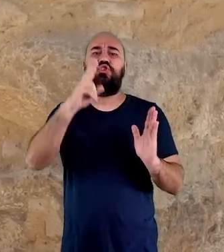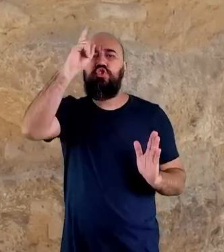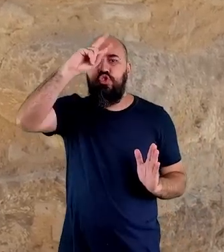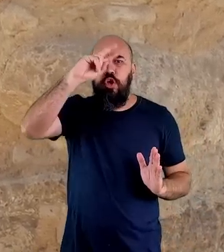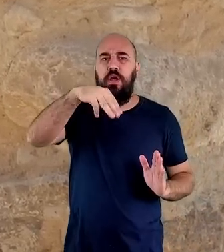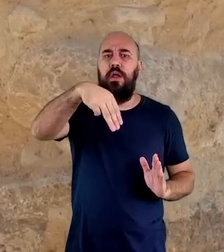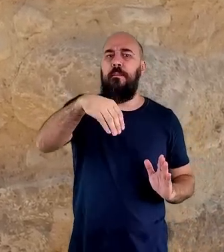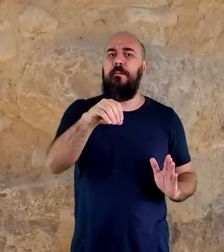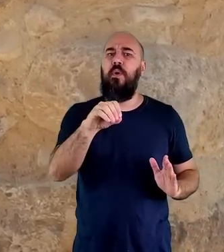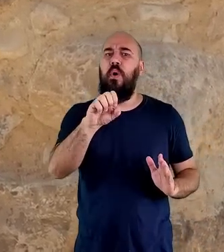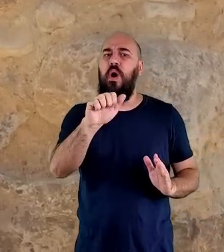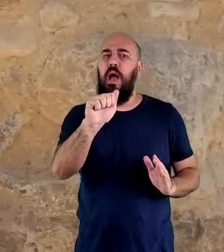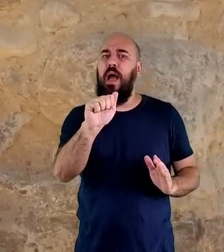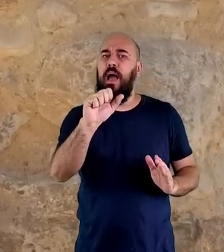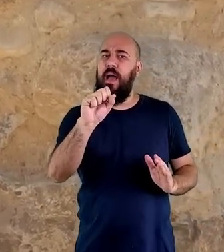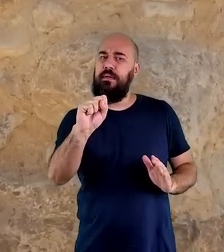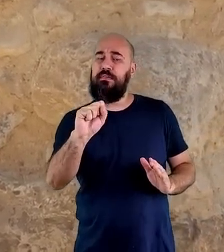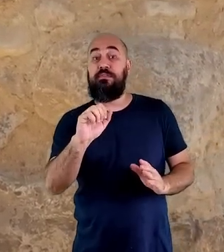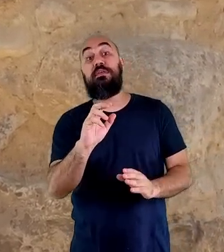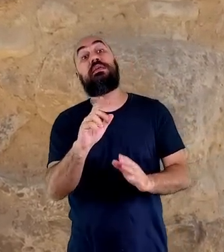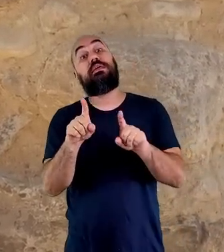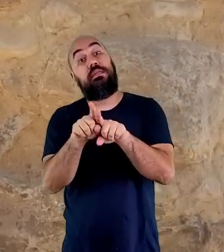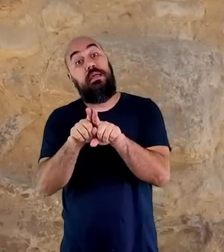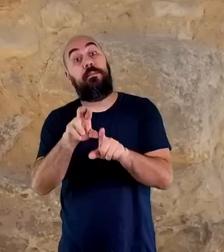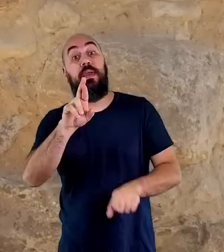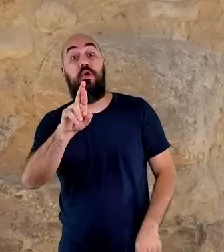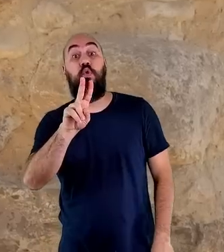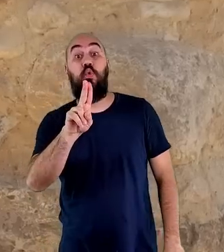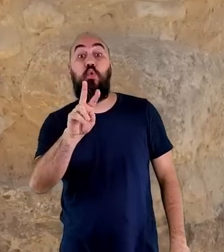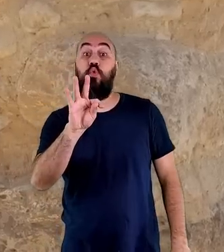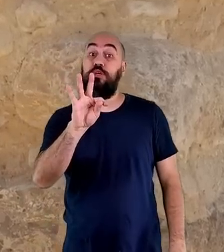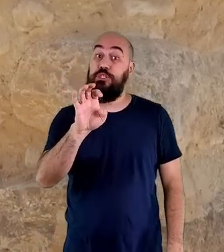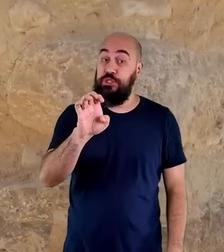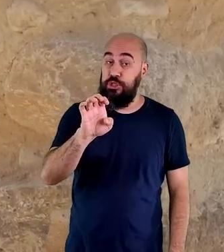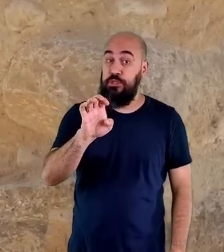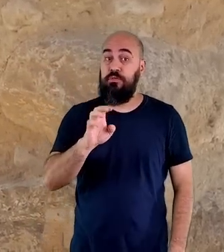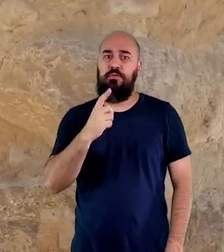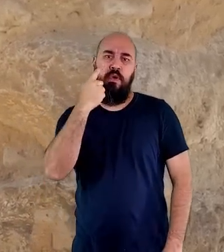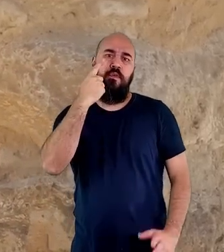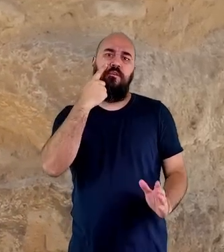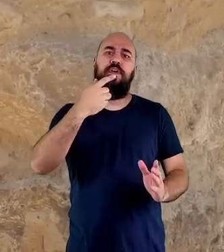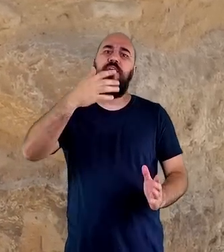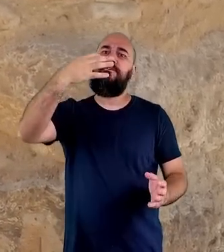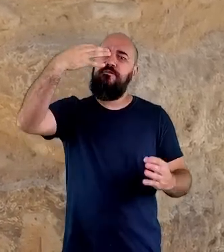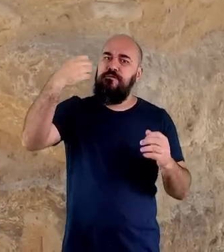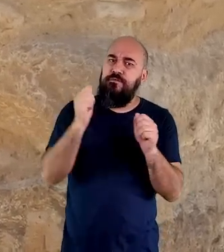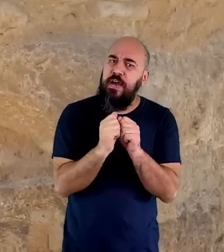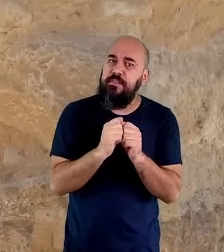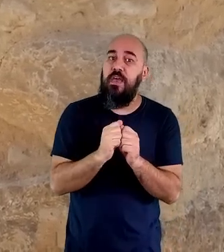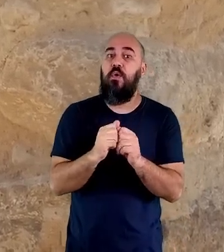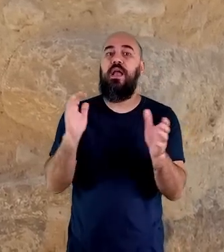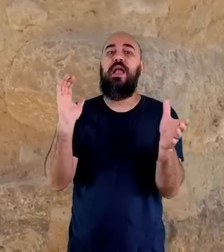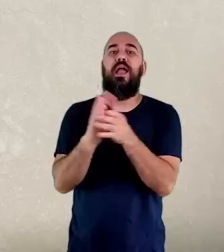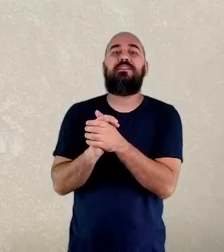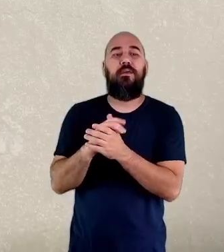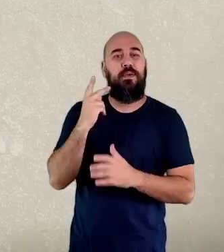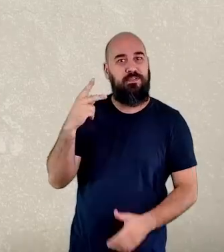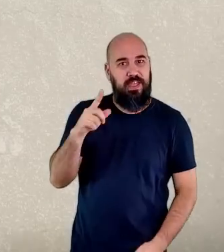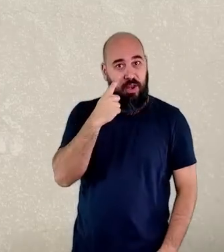e Ruth. Olha o que acontece no momento em que Boaz vai propor oficializar o casamento com Ruth. Eu vou ler na palavra de